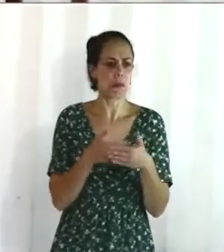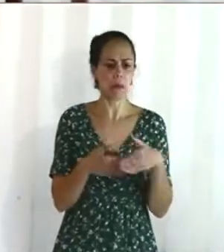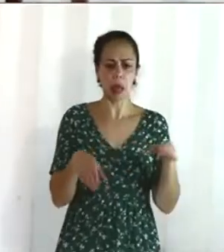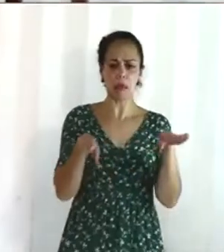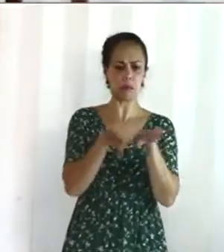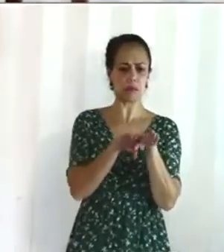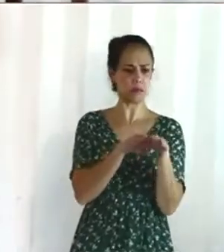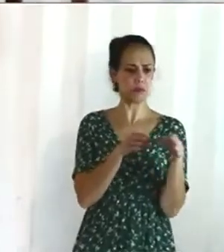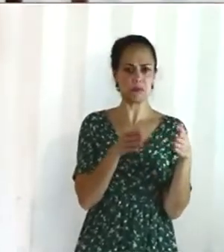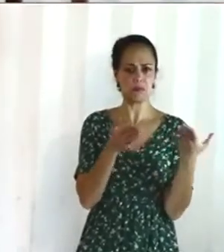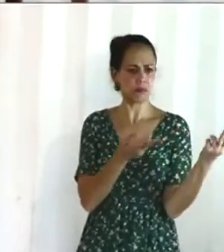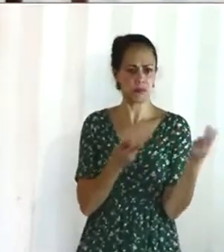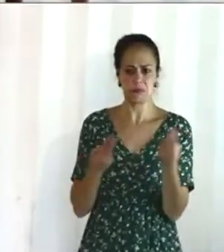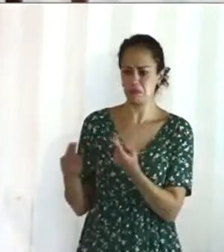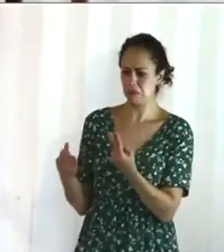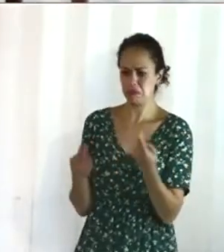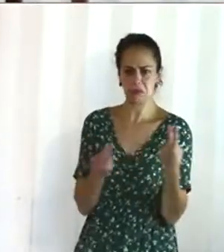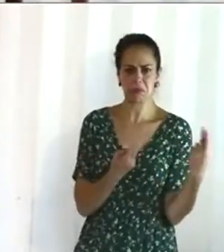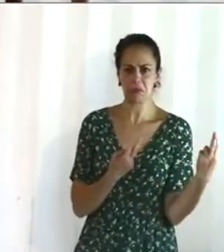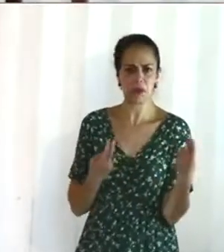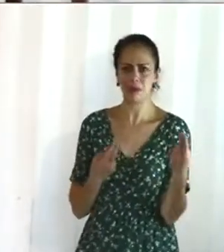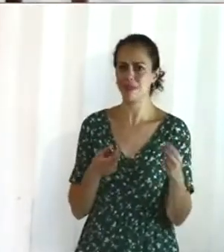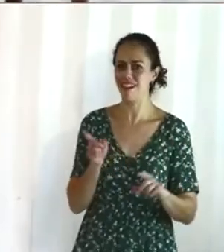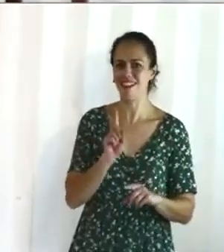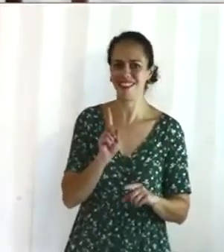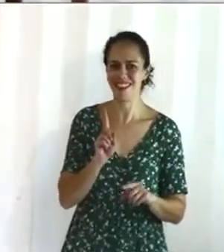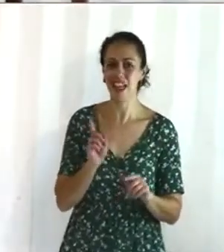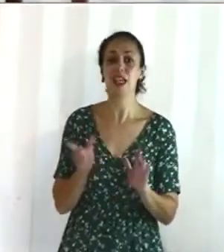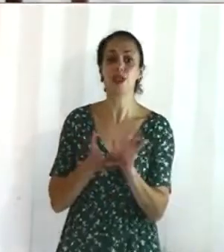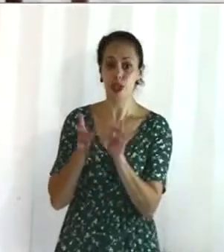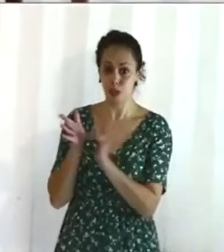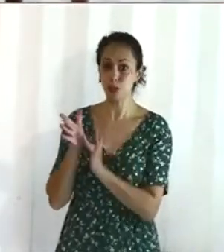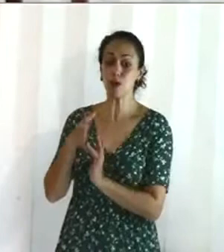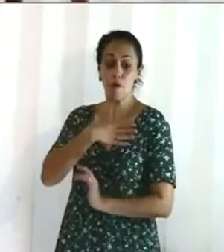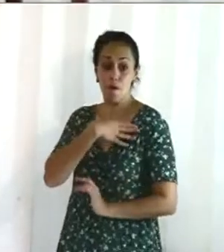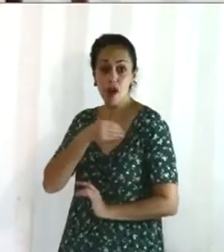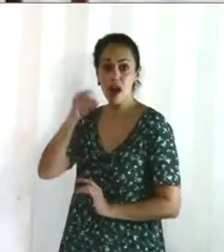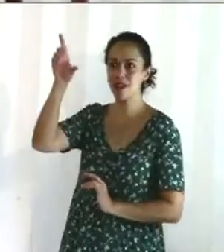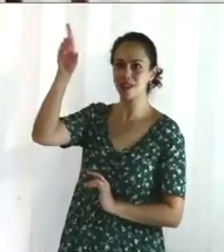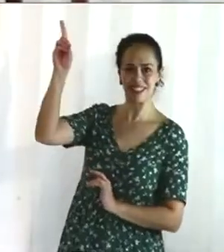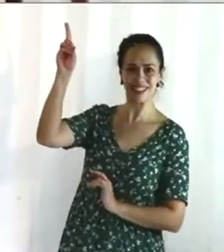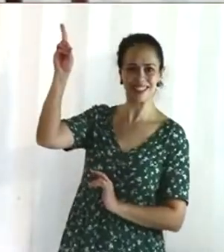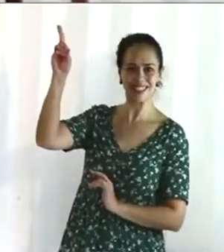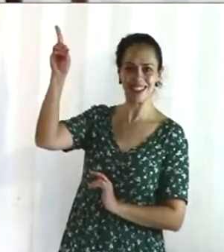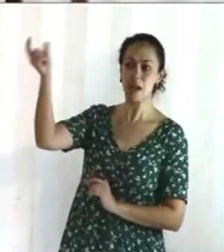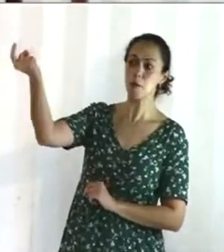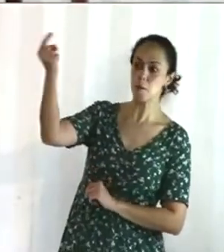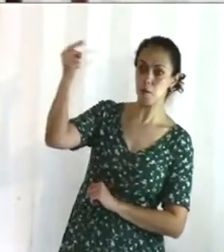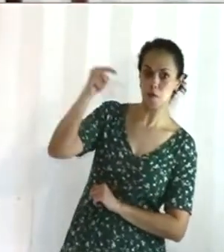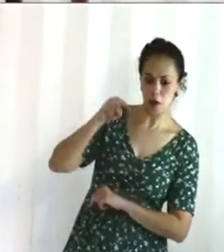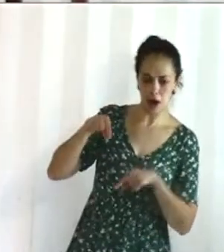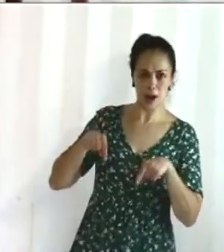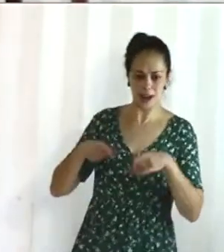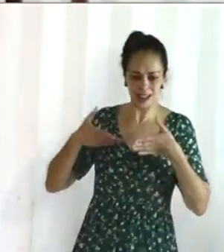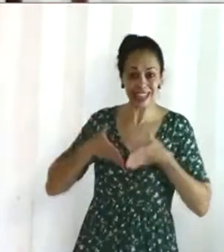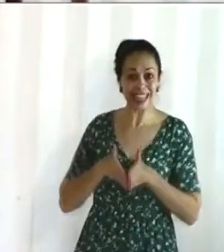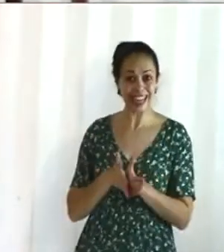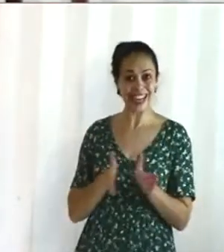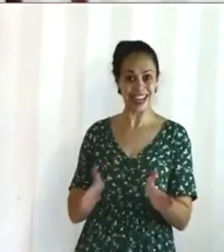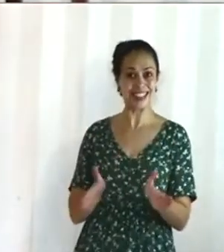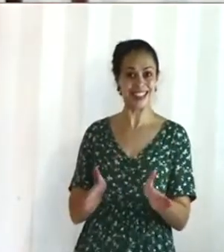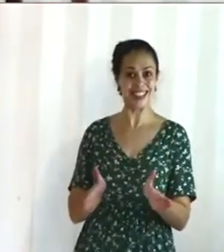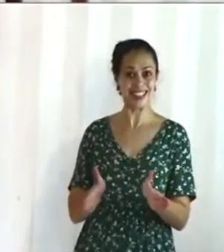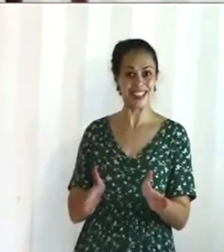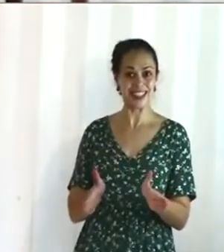o verbo da vida. Ele veio e se manifestou para dar vida. E veja que